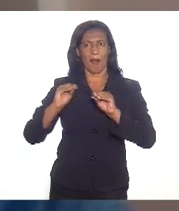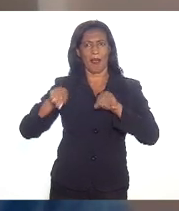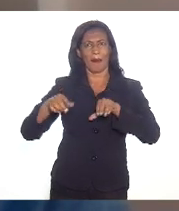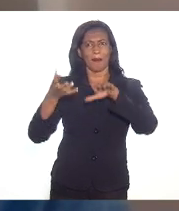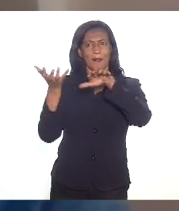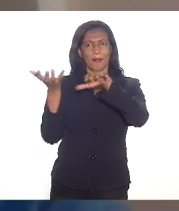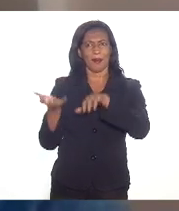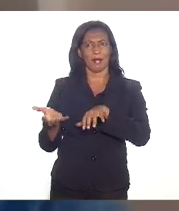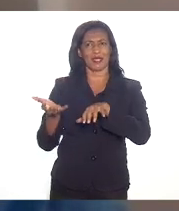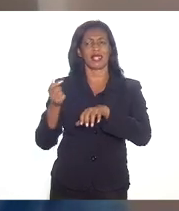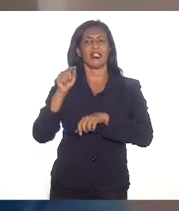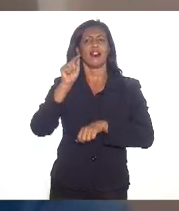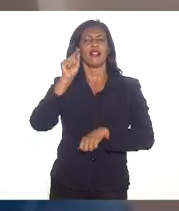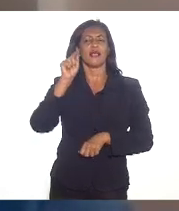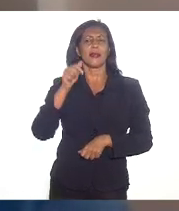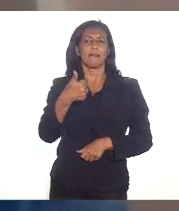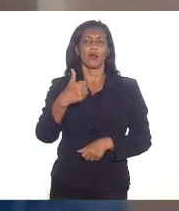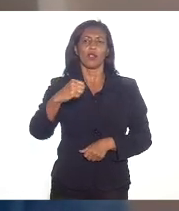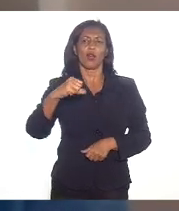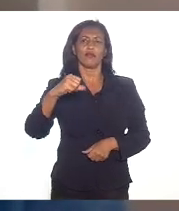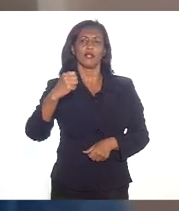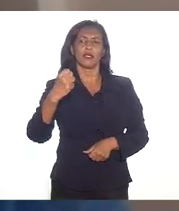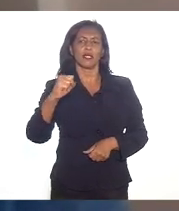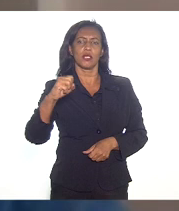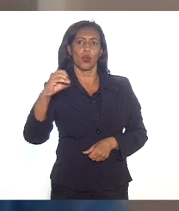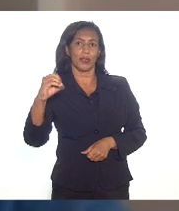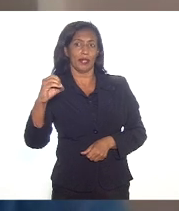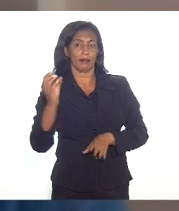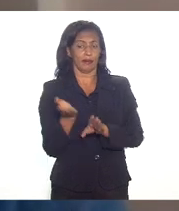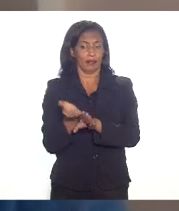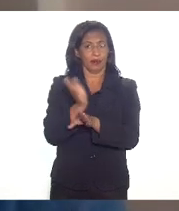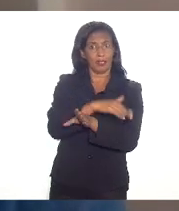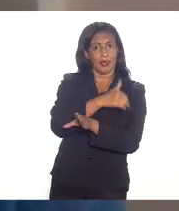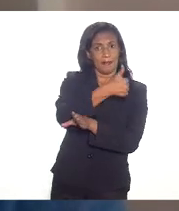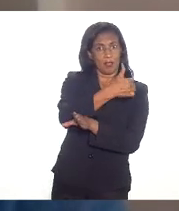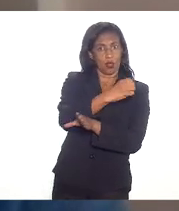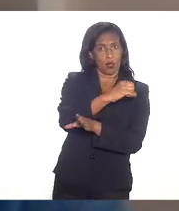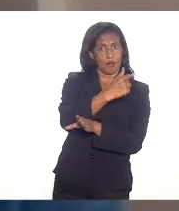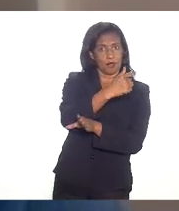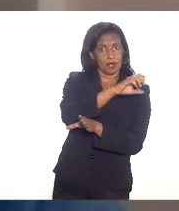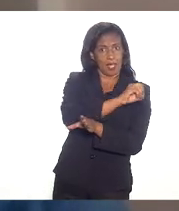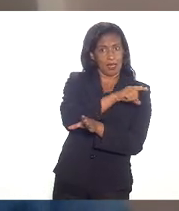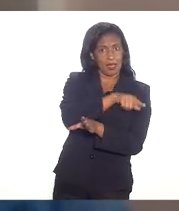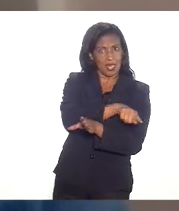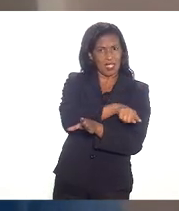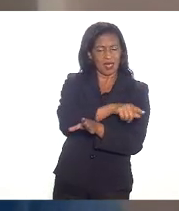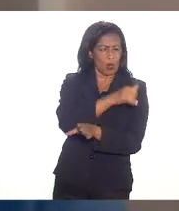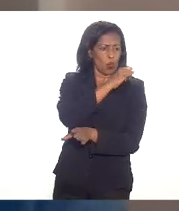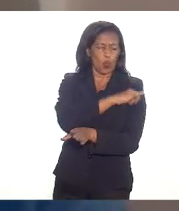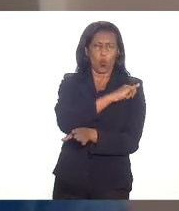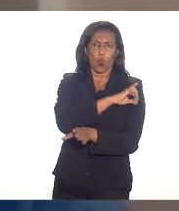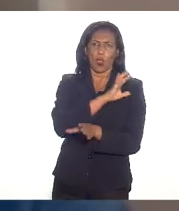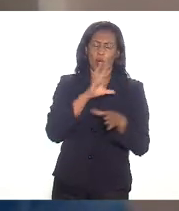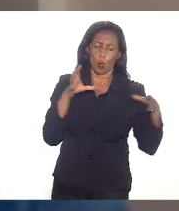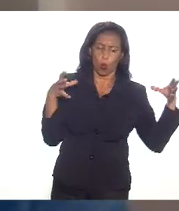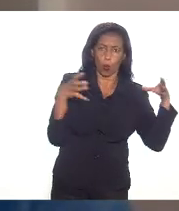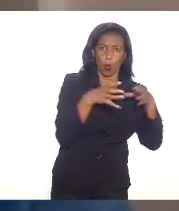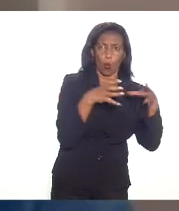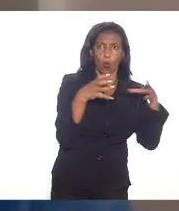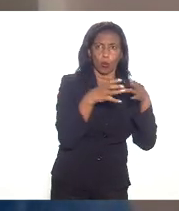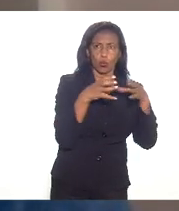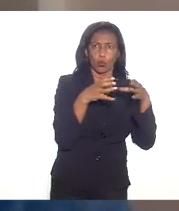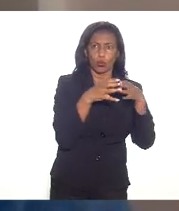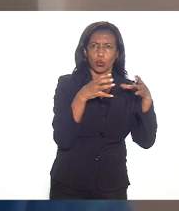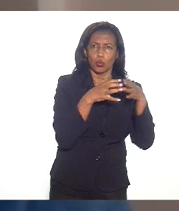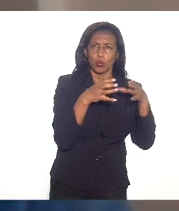dos anos 80, né? E na década de 70, o Rio já cresce muito menos, o conjunto da cidade.